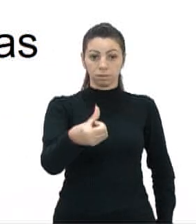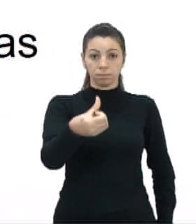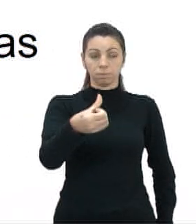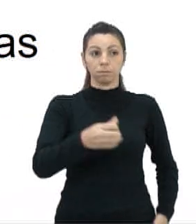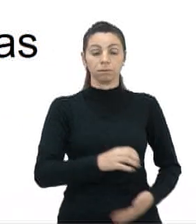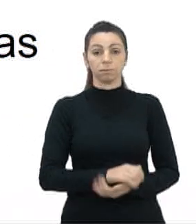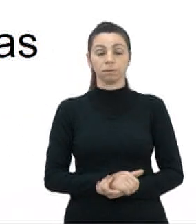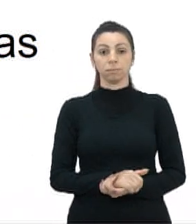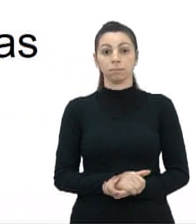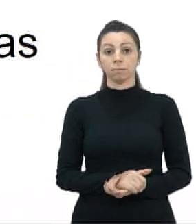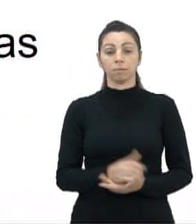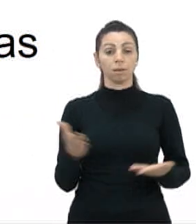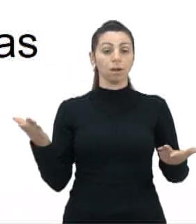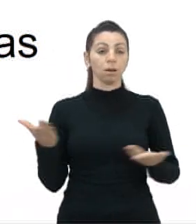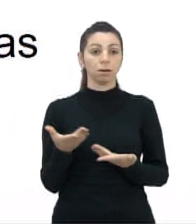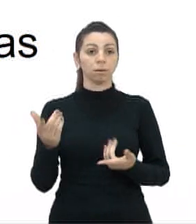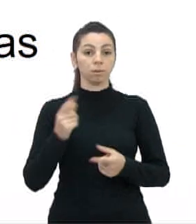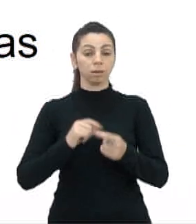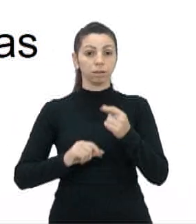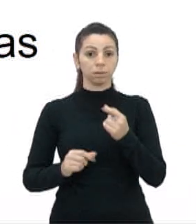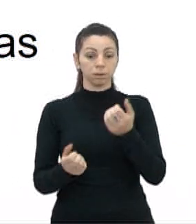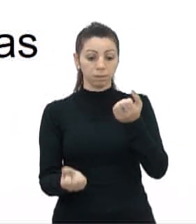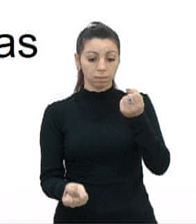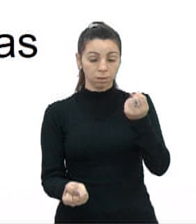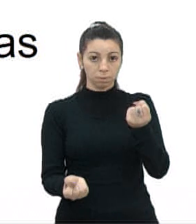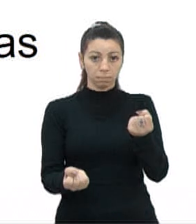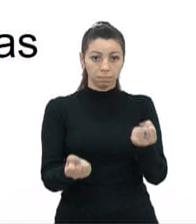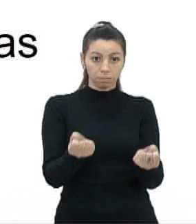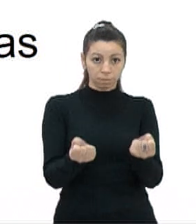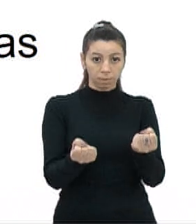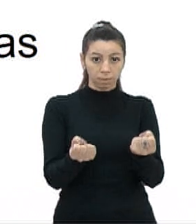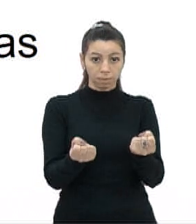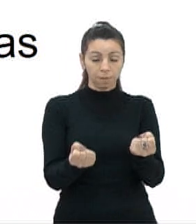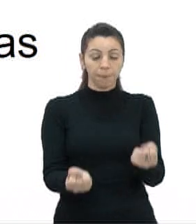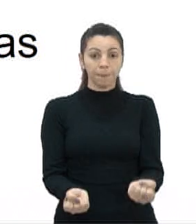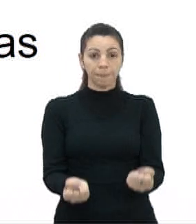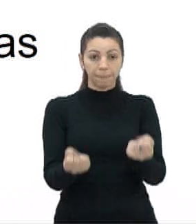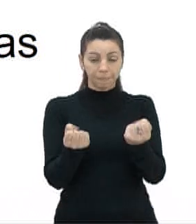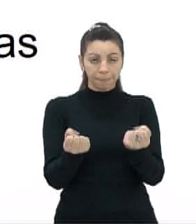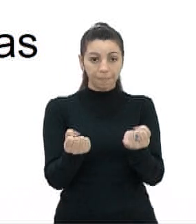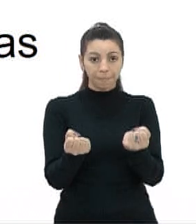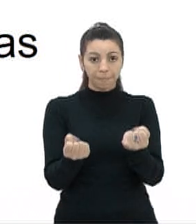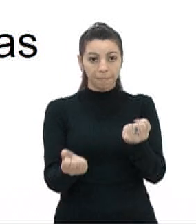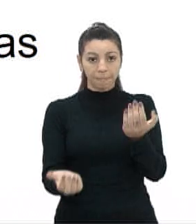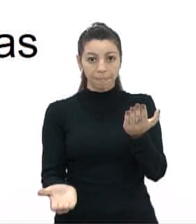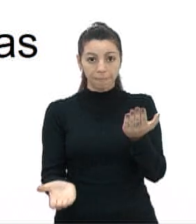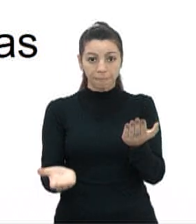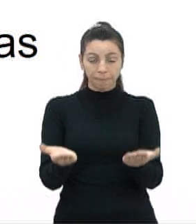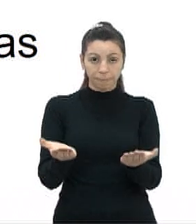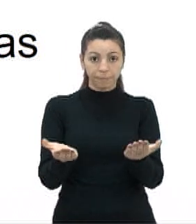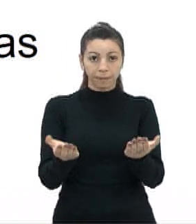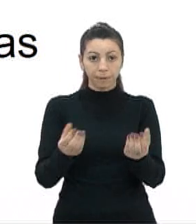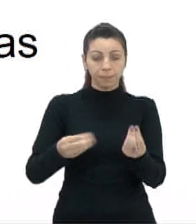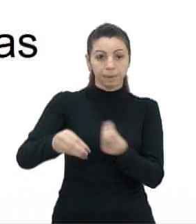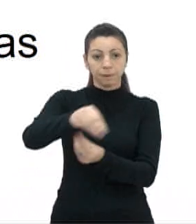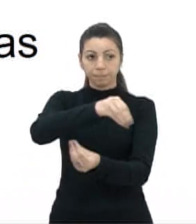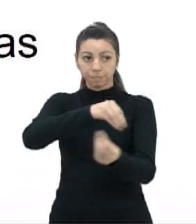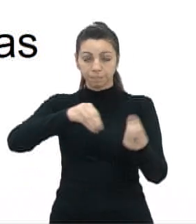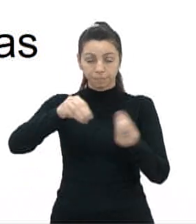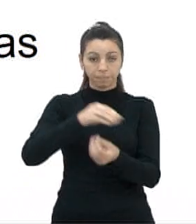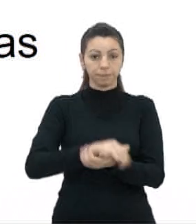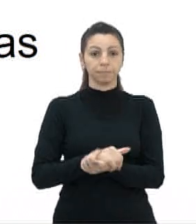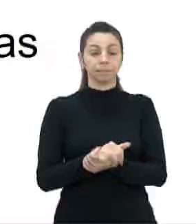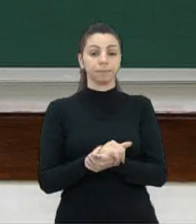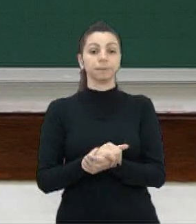sobre quantidade de matéria, massa e substância. Então olha só, para começar vamos falar sobre mol. Então